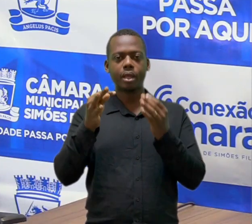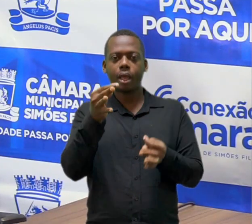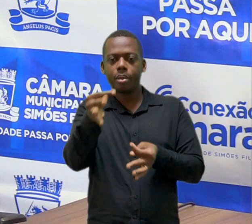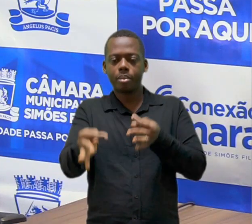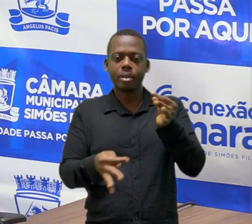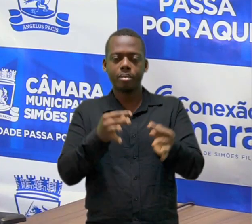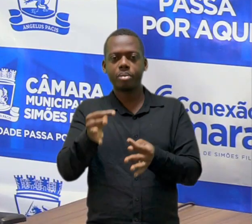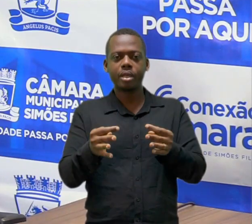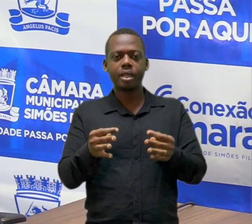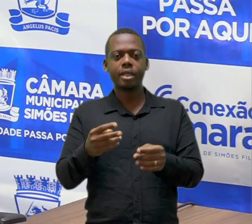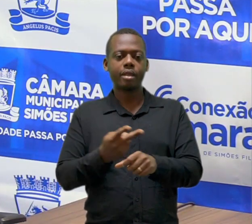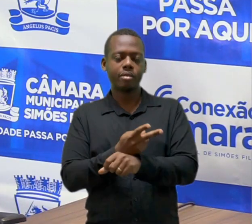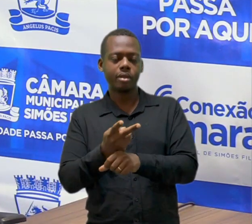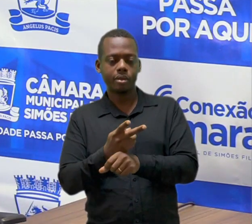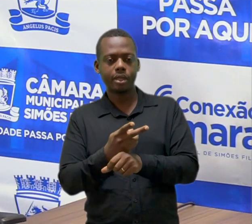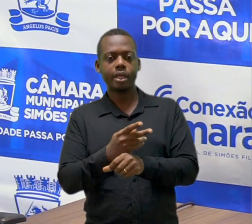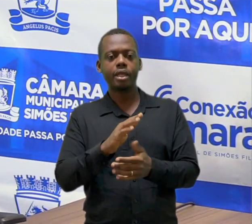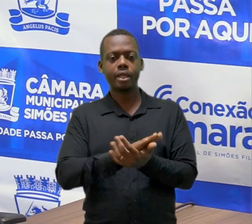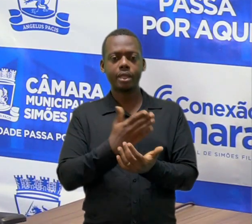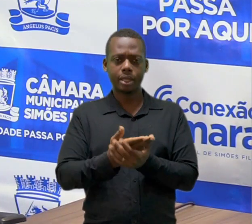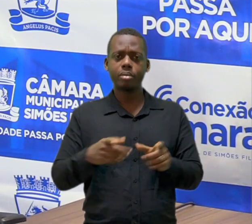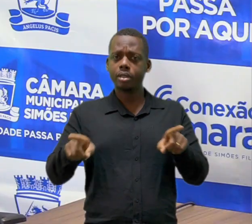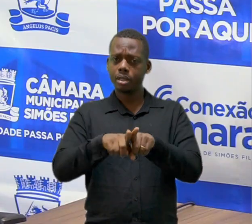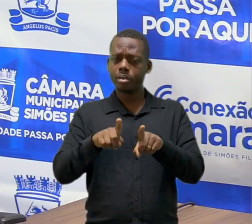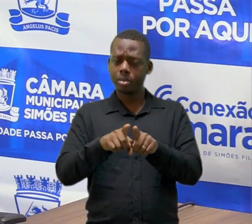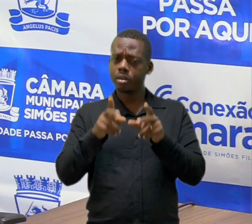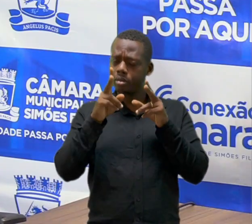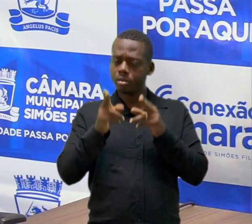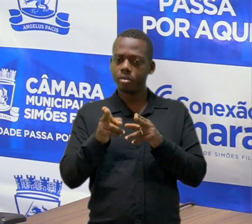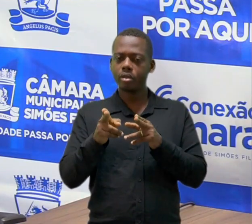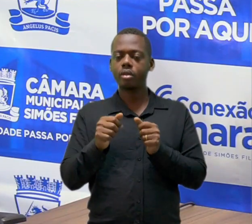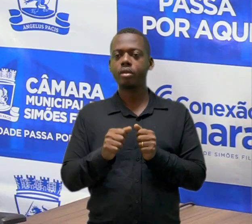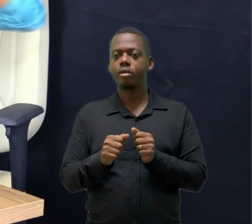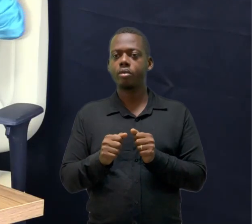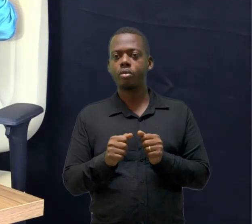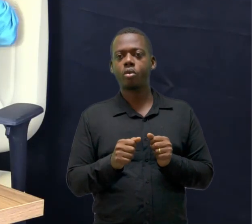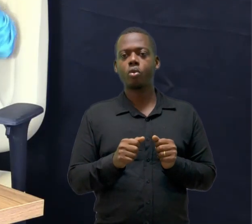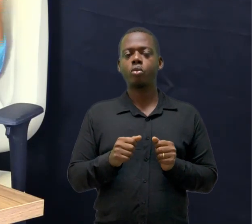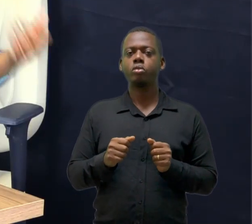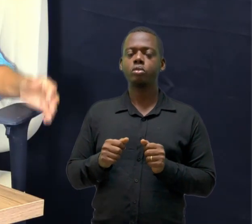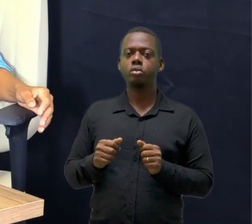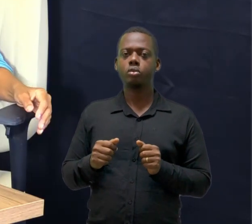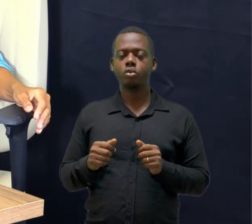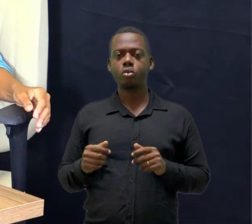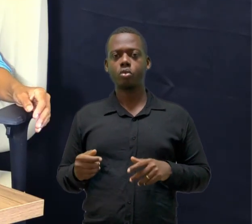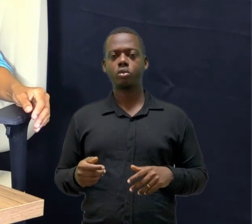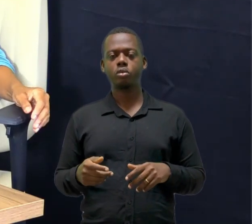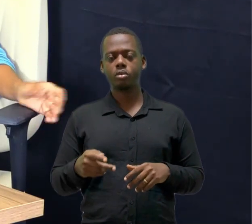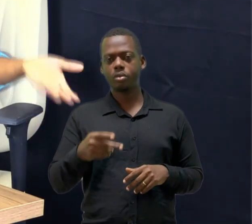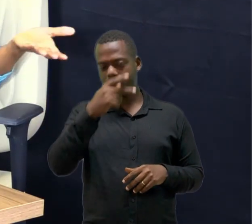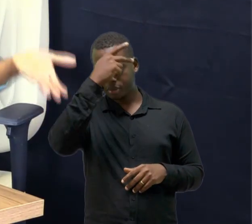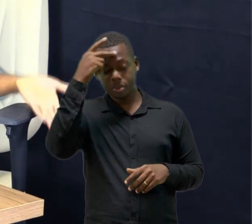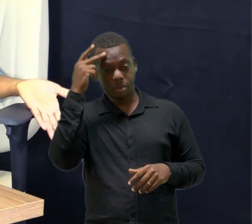Sim. A intérprete também vai ter essa procura. Sim. Porque Hoje tem muito a mais lei gente vai estudando. obrigar. Hoje tem muito mais gente estudando